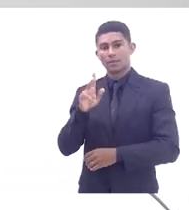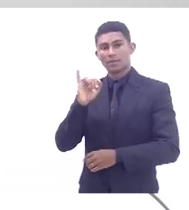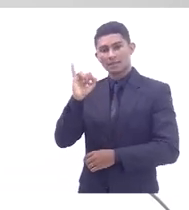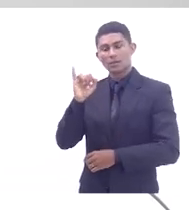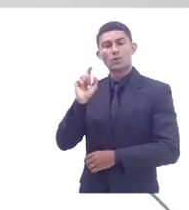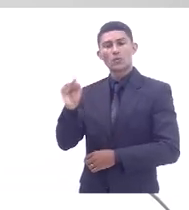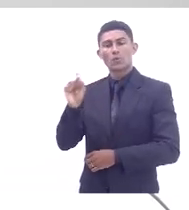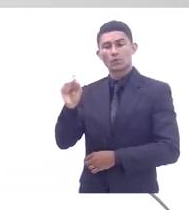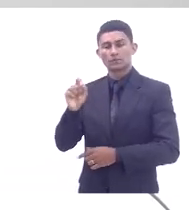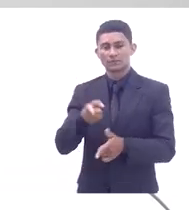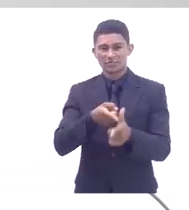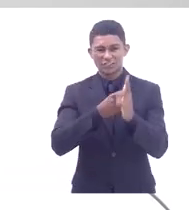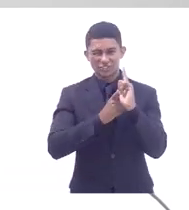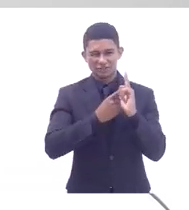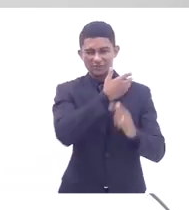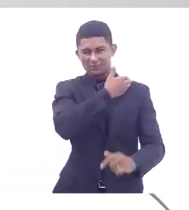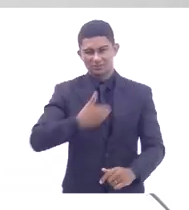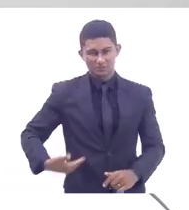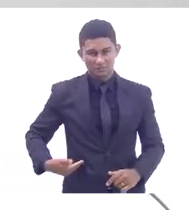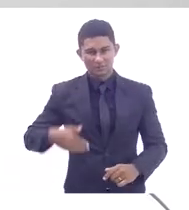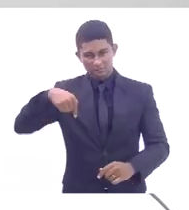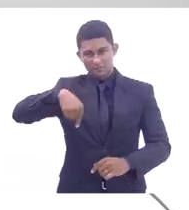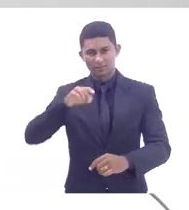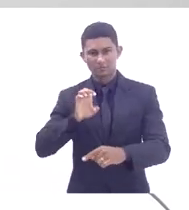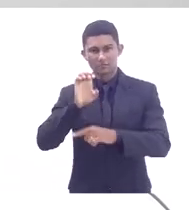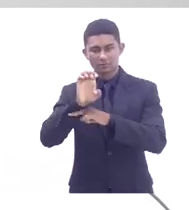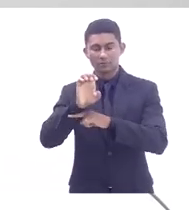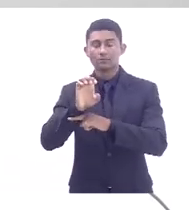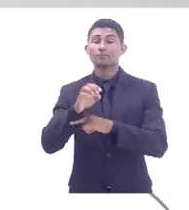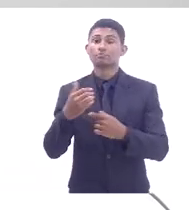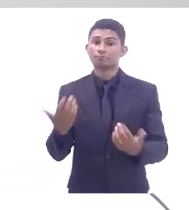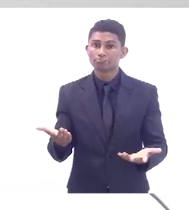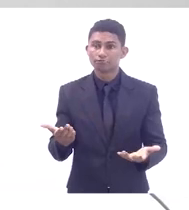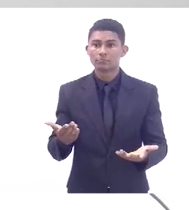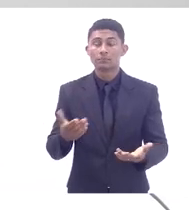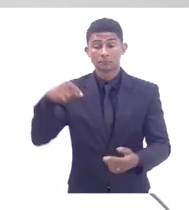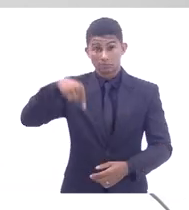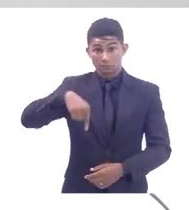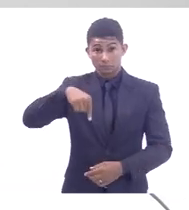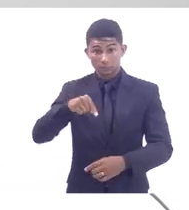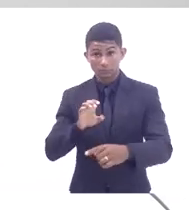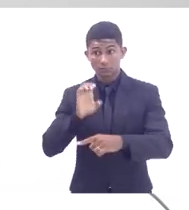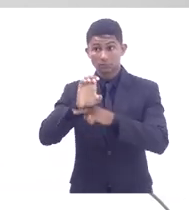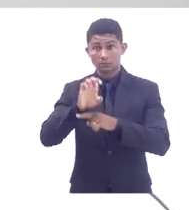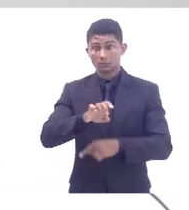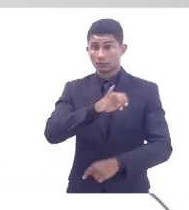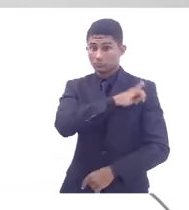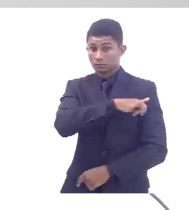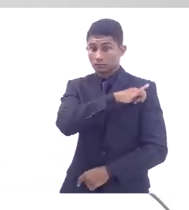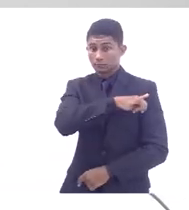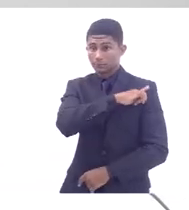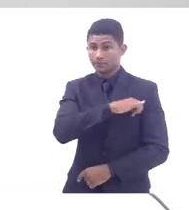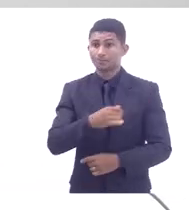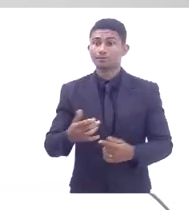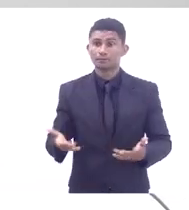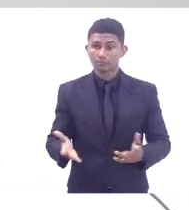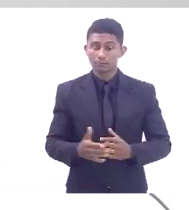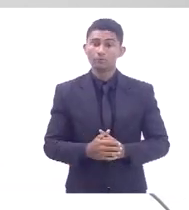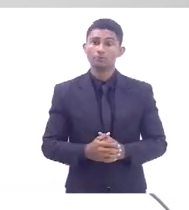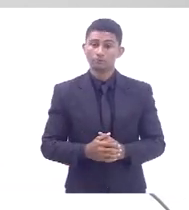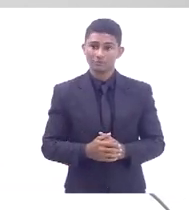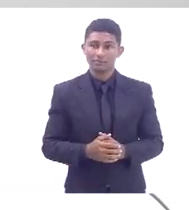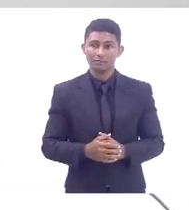do Estado de são membros da CPI aliás de mais uma e o estado do Rio de Janeiro além além de se ver